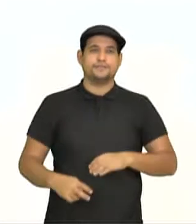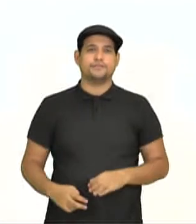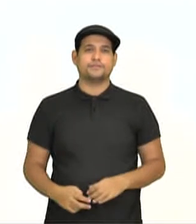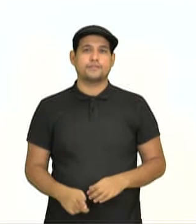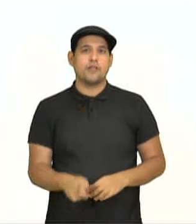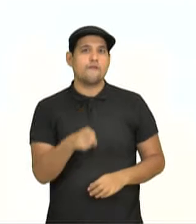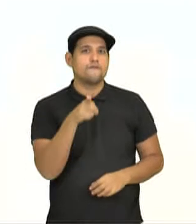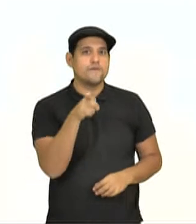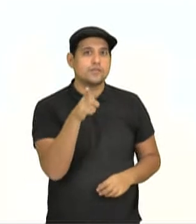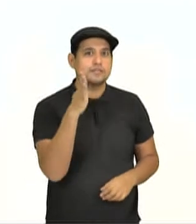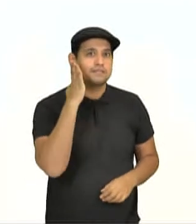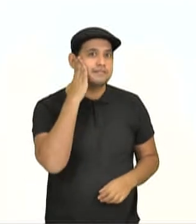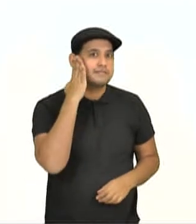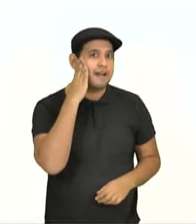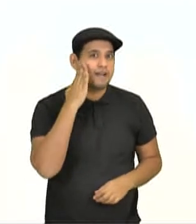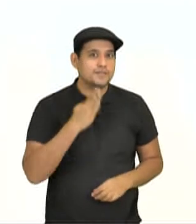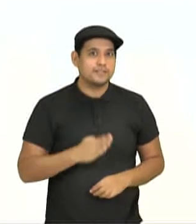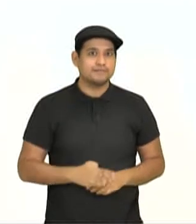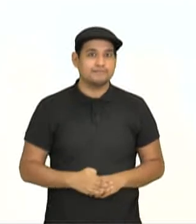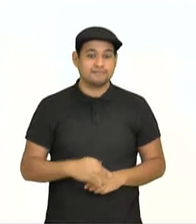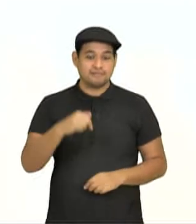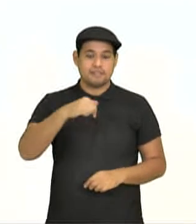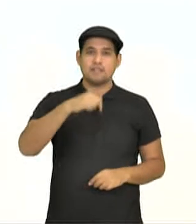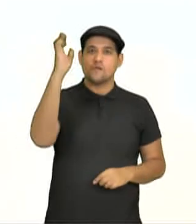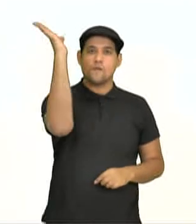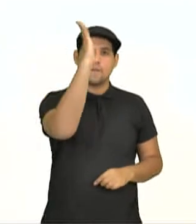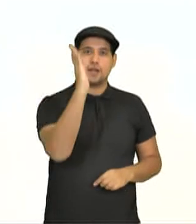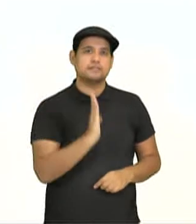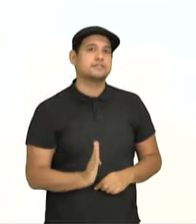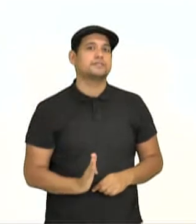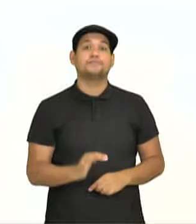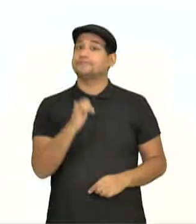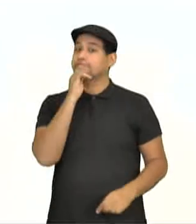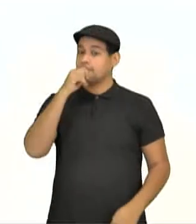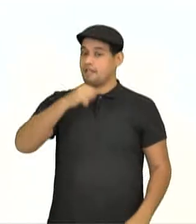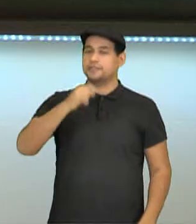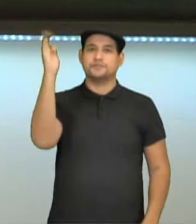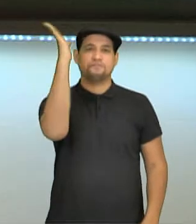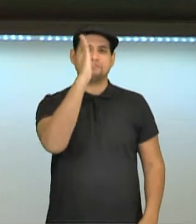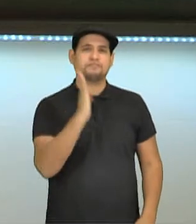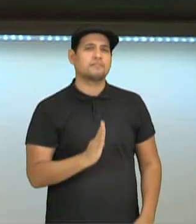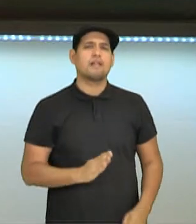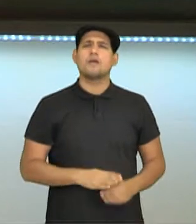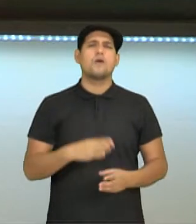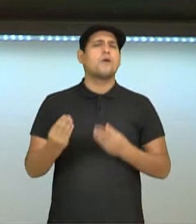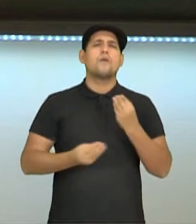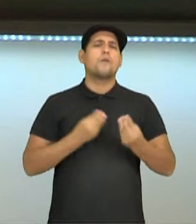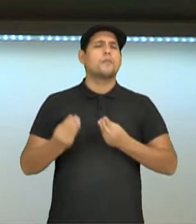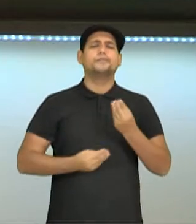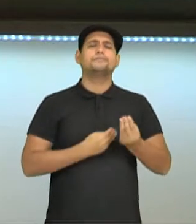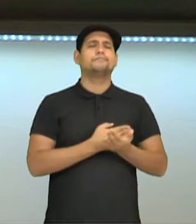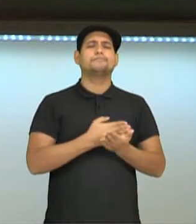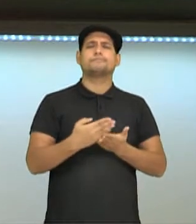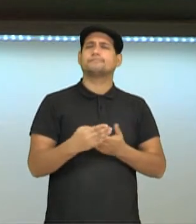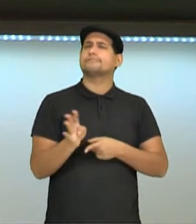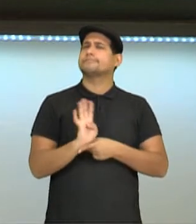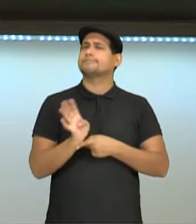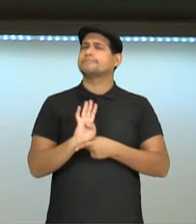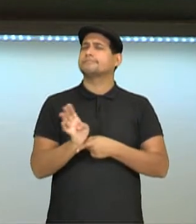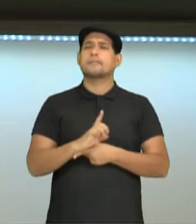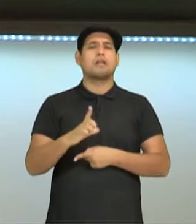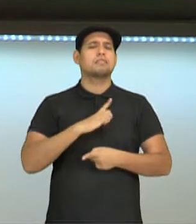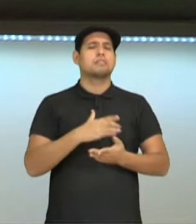Você sabia que no Brasil, então aqui no Brasil, quando que o cinema teve